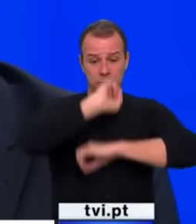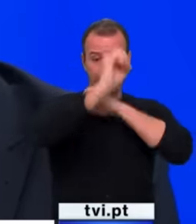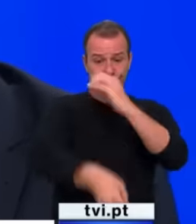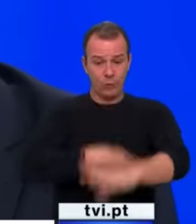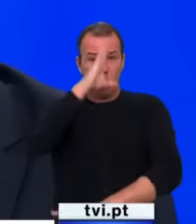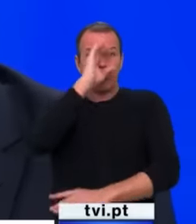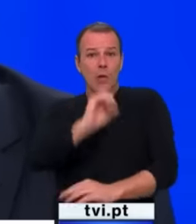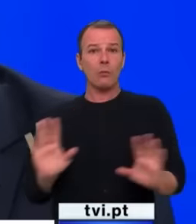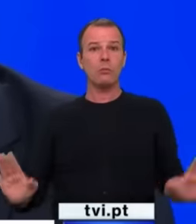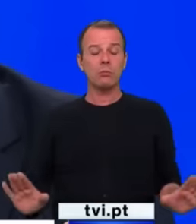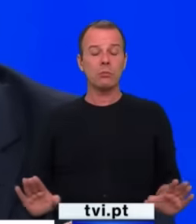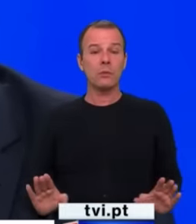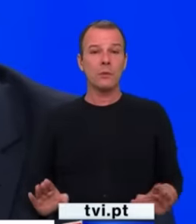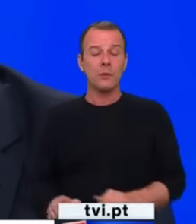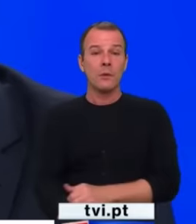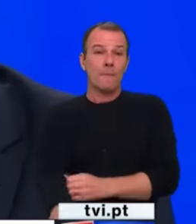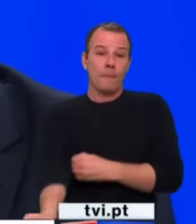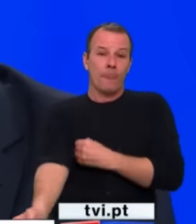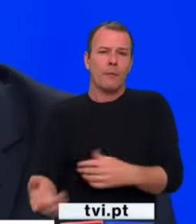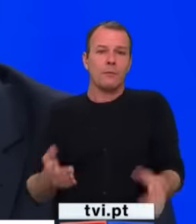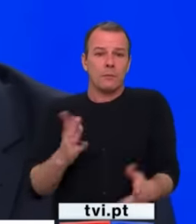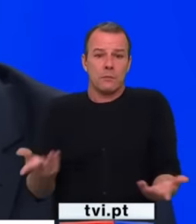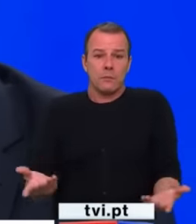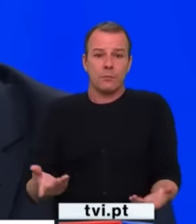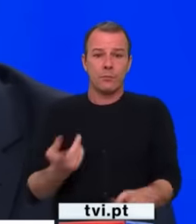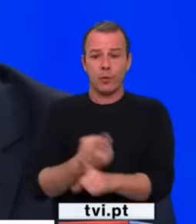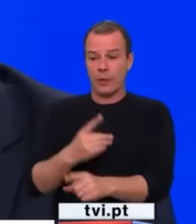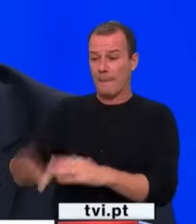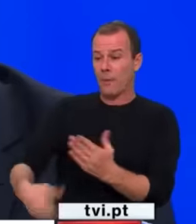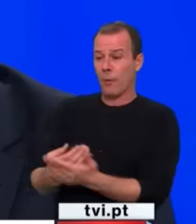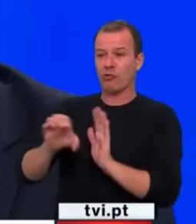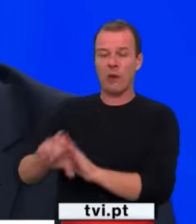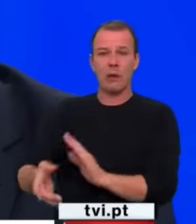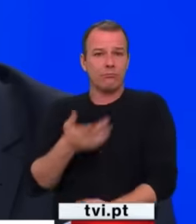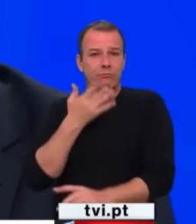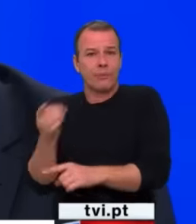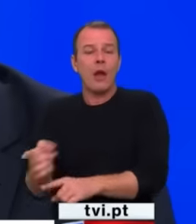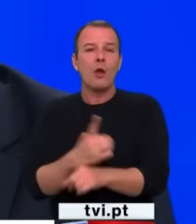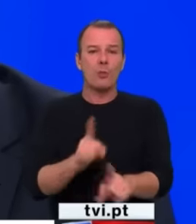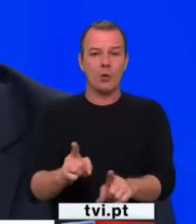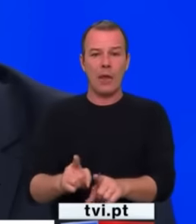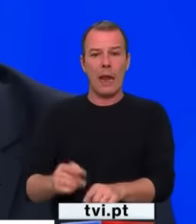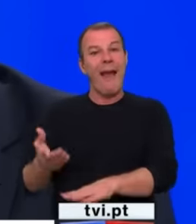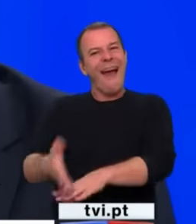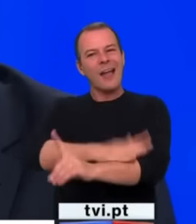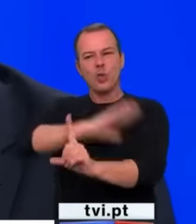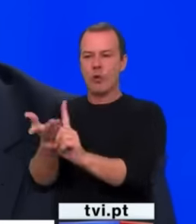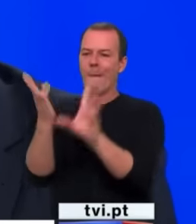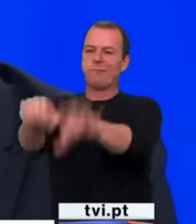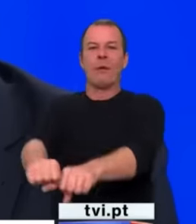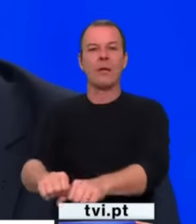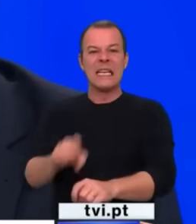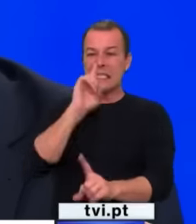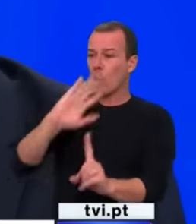Estado. Senão teríamos uma situação caricata com a proposta do Chega, que era um confisco antes da condenação e, se não